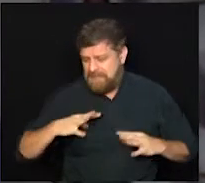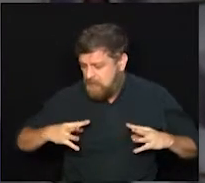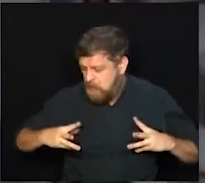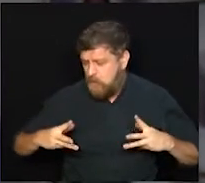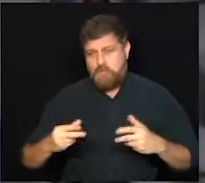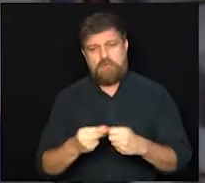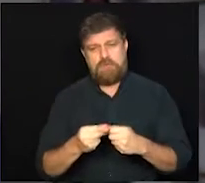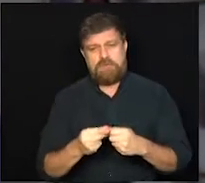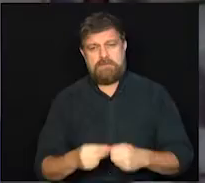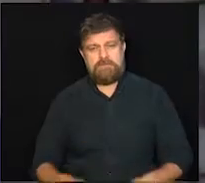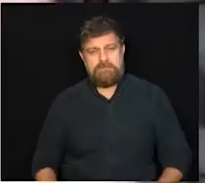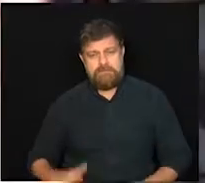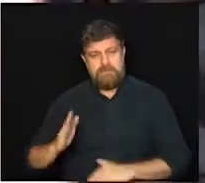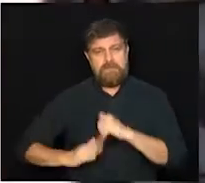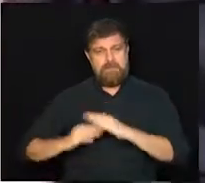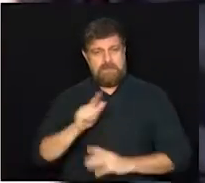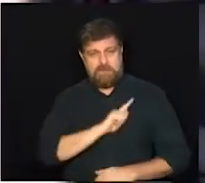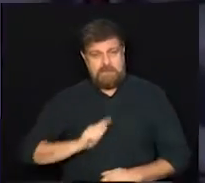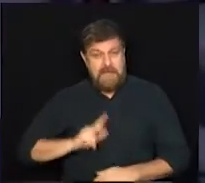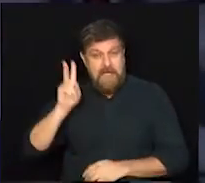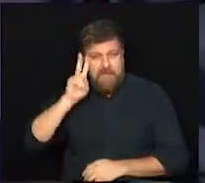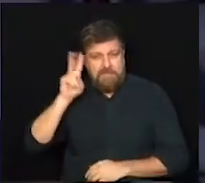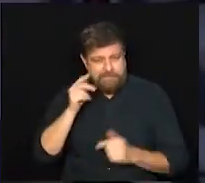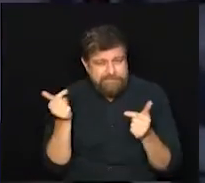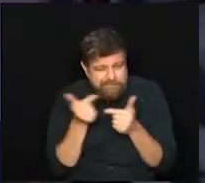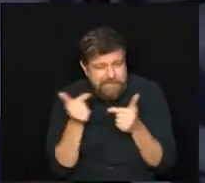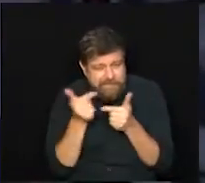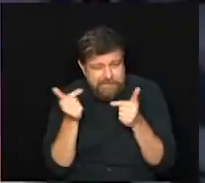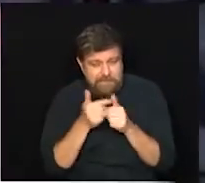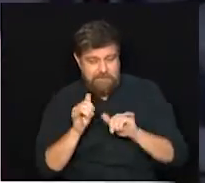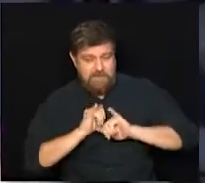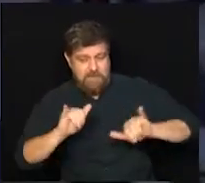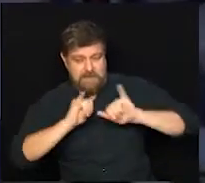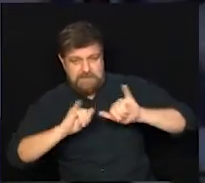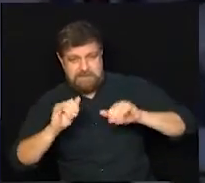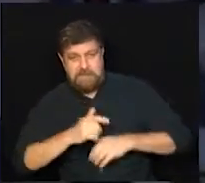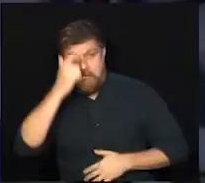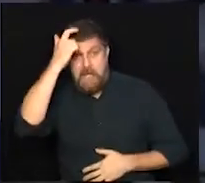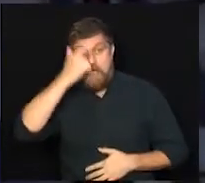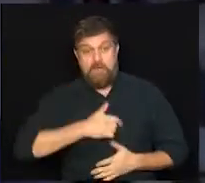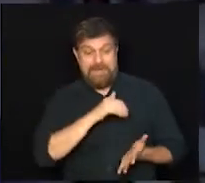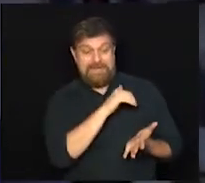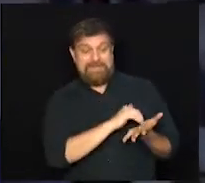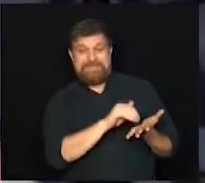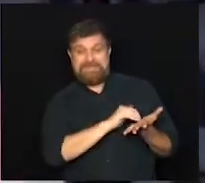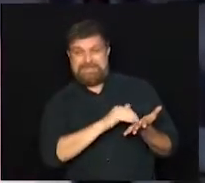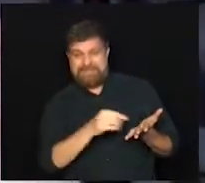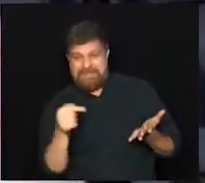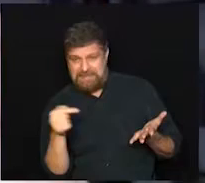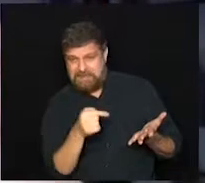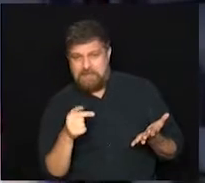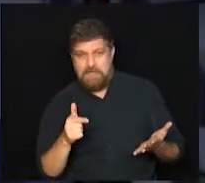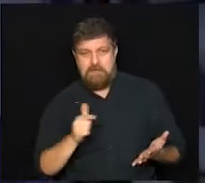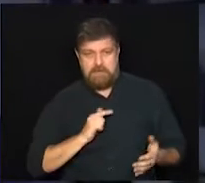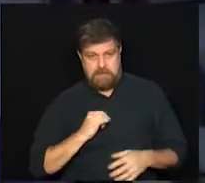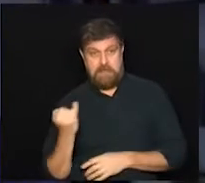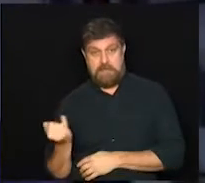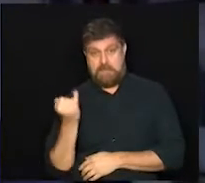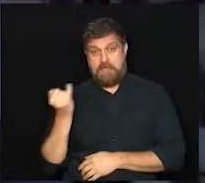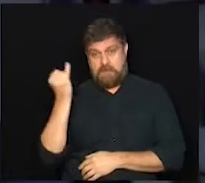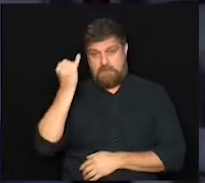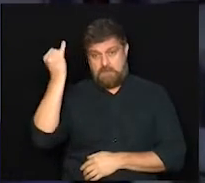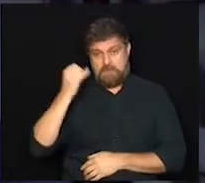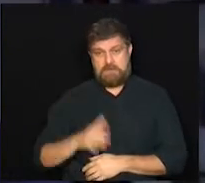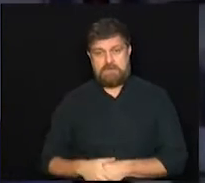o governo. Então, vou contar uma historinha muito engraçada, é o seguinte: eu era secretário executivo, que era um cargo importante no